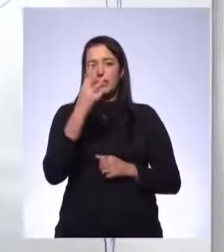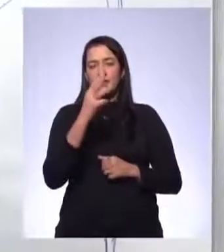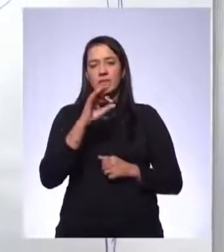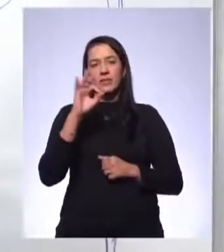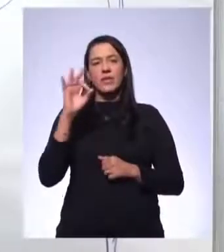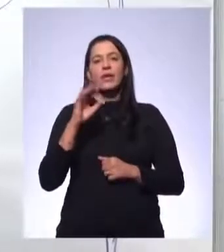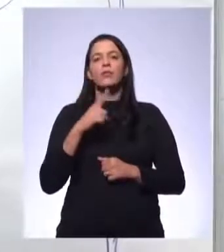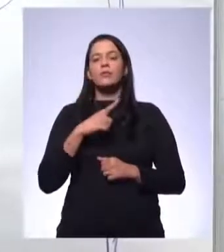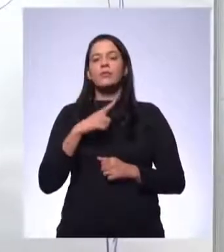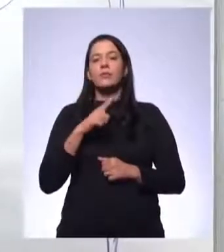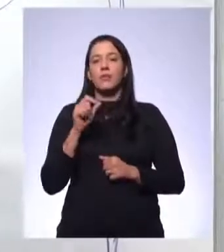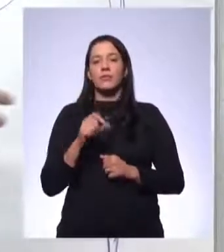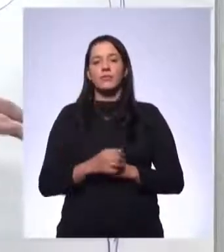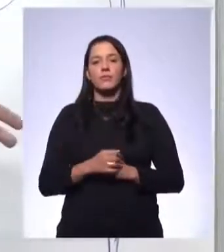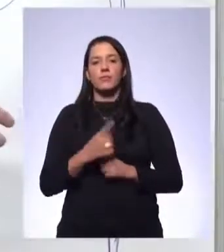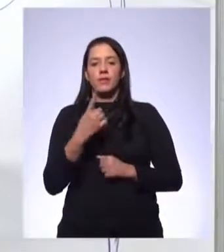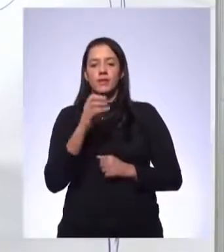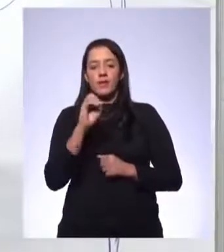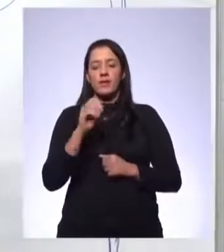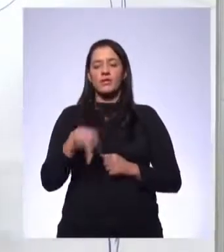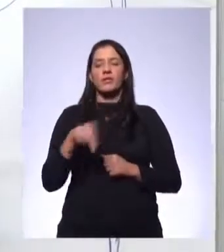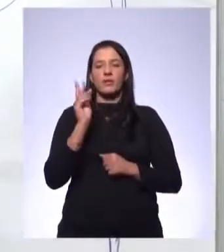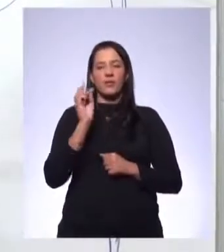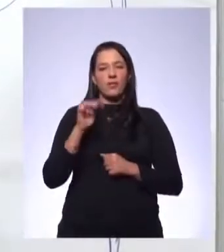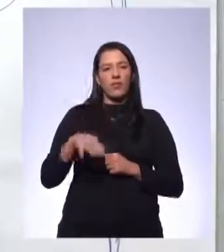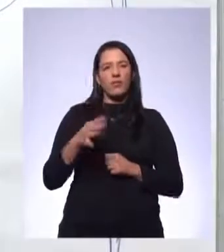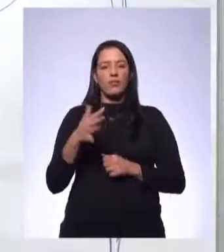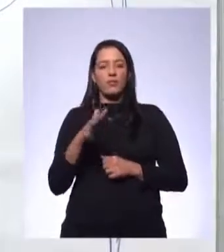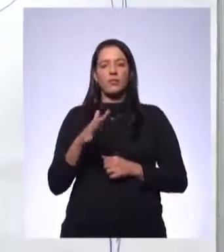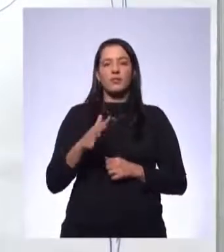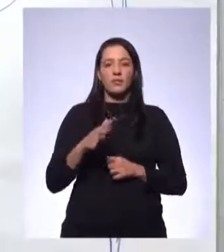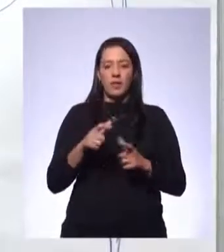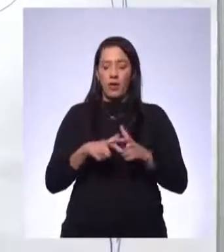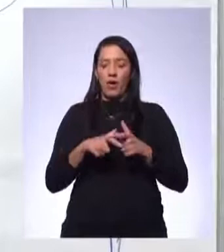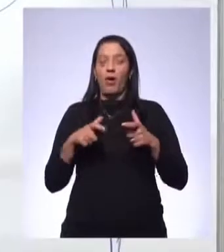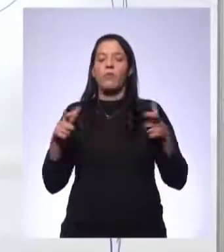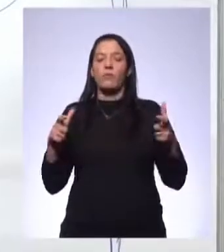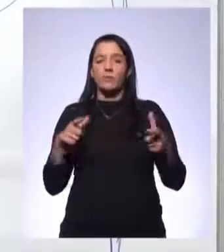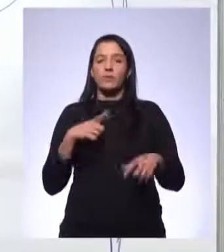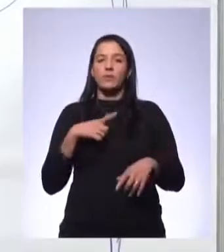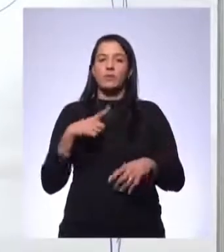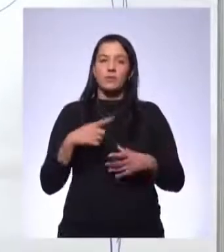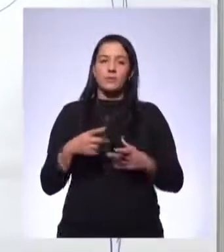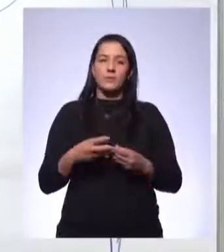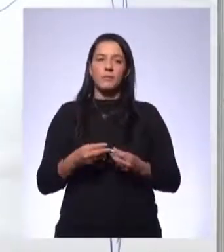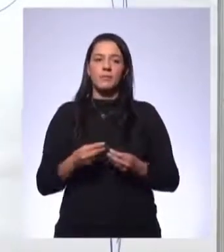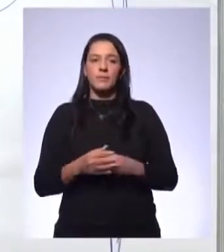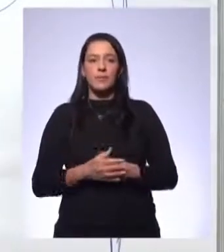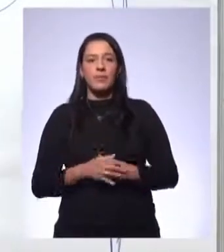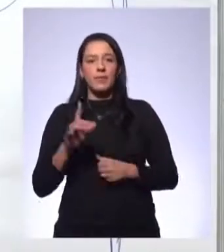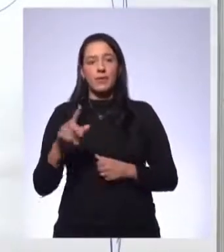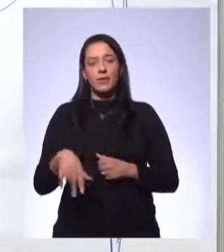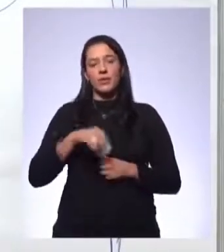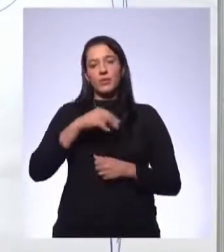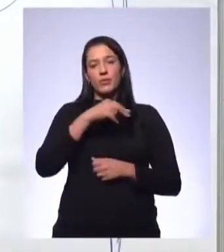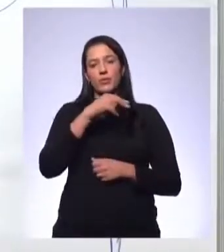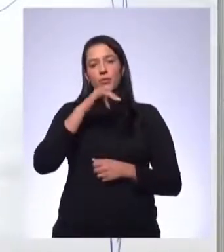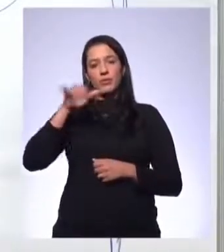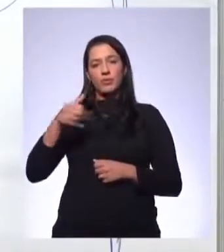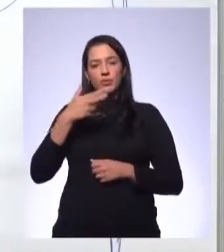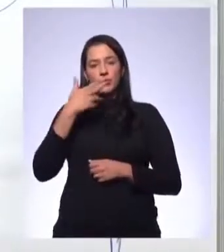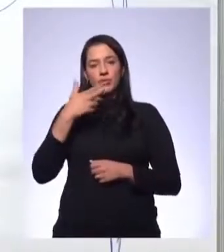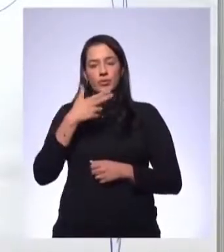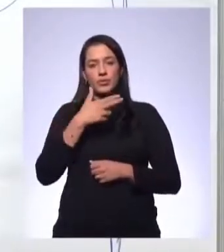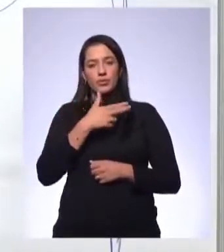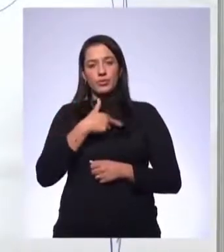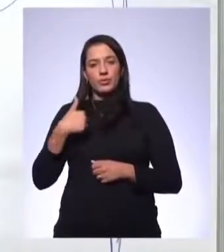cada 10 quilômetros. Ela aumenta muito. E o Japão tem uma pesquisa disso porque